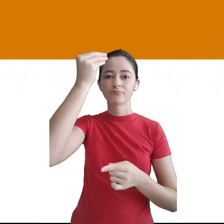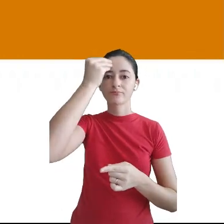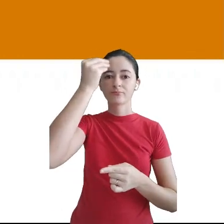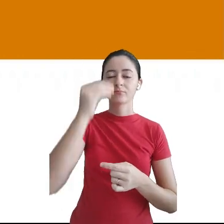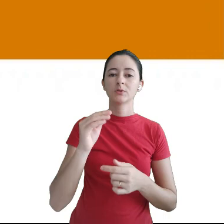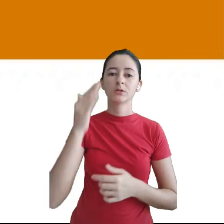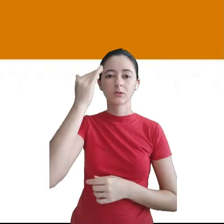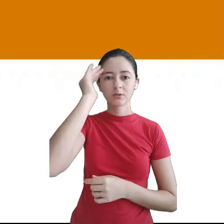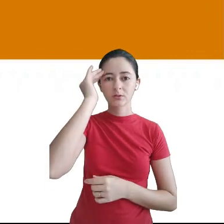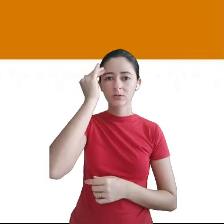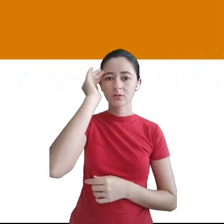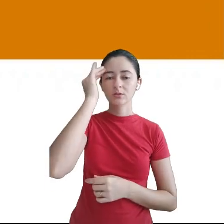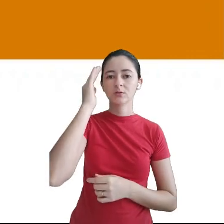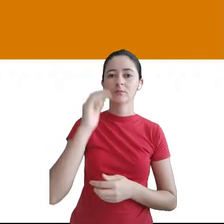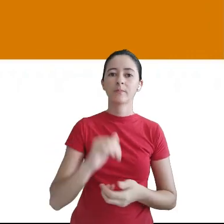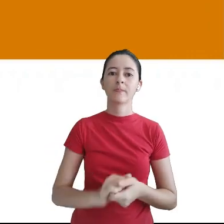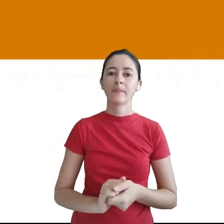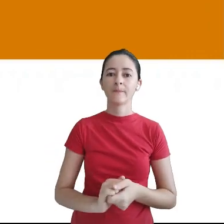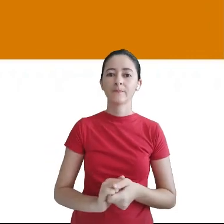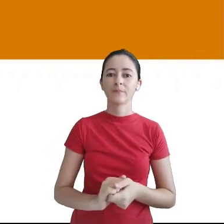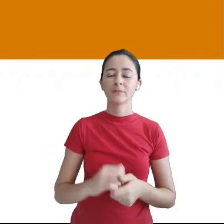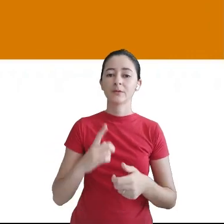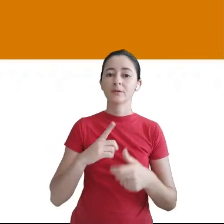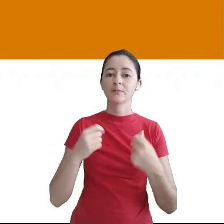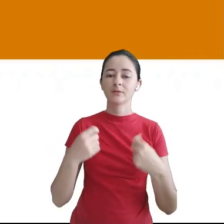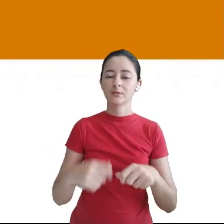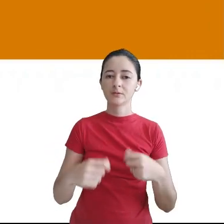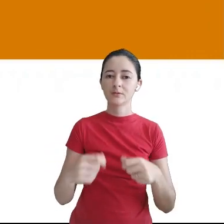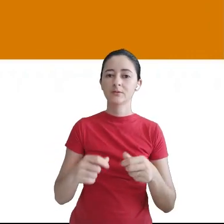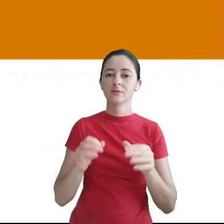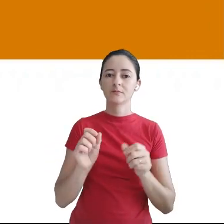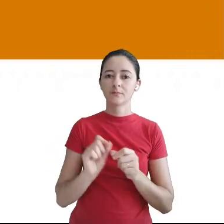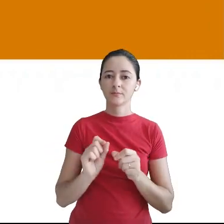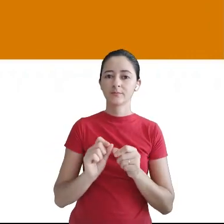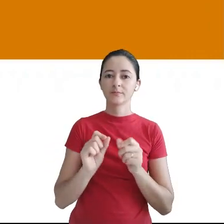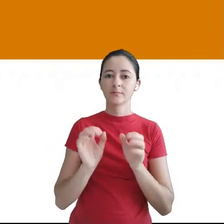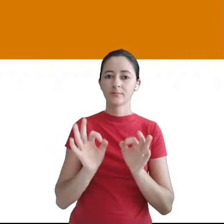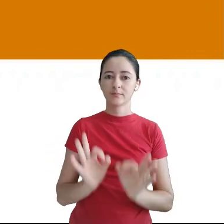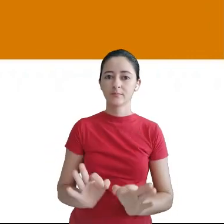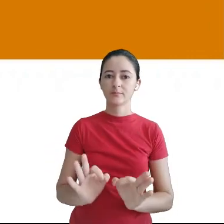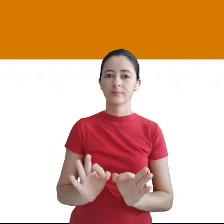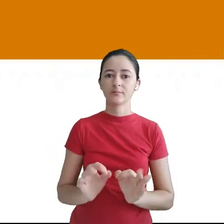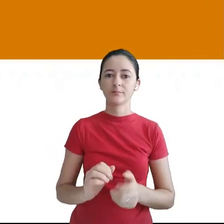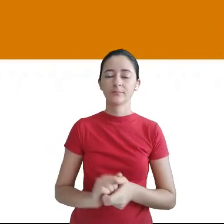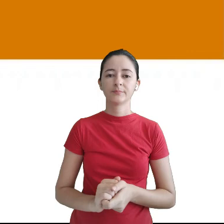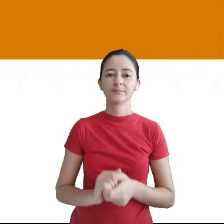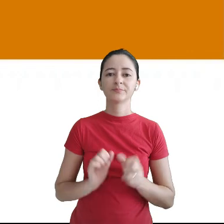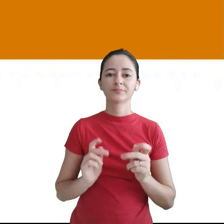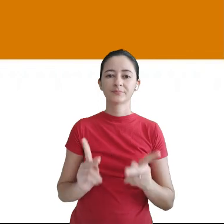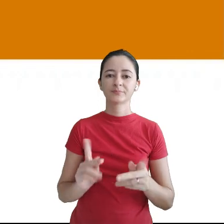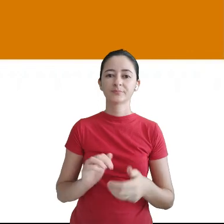você vai pegando as coisas da forma que tem que ser feita, tá bom?